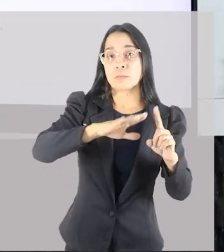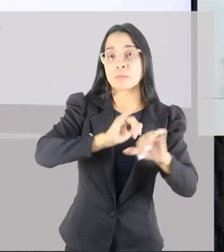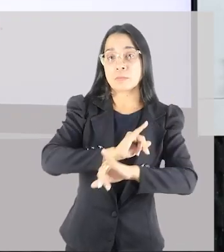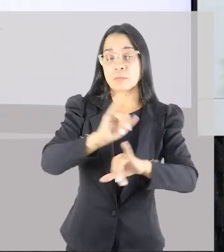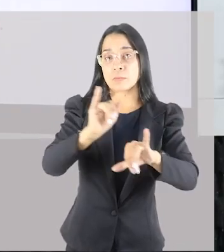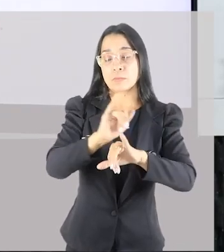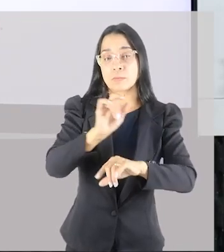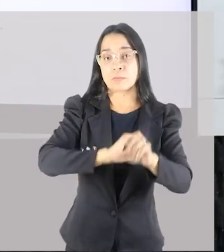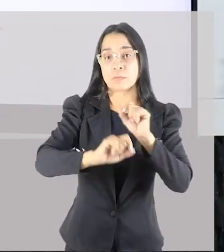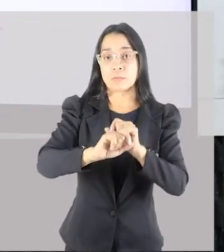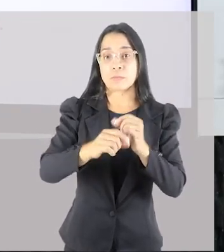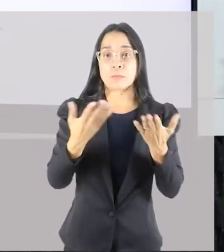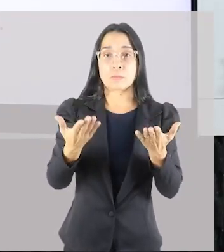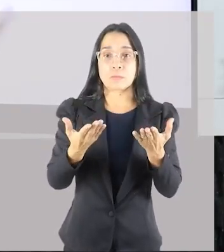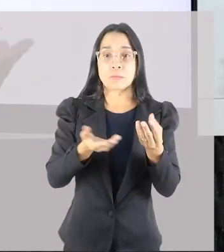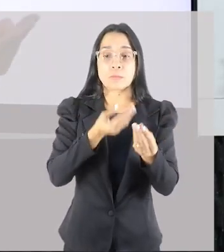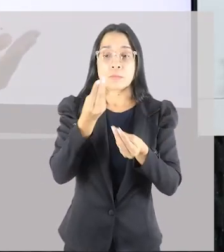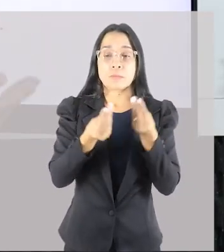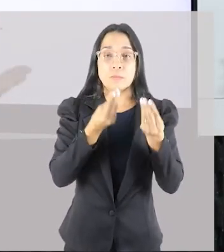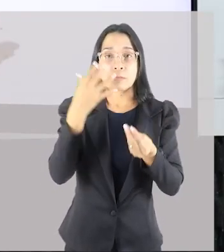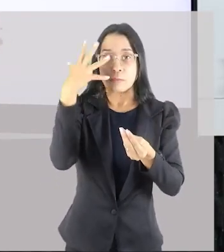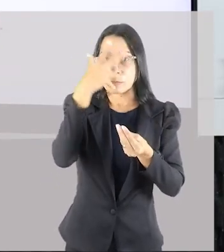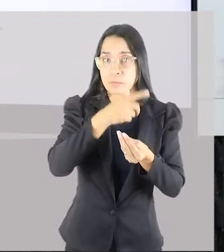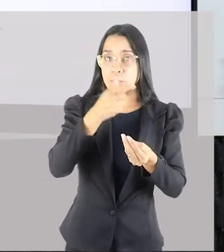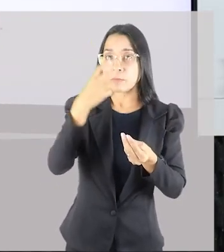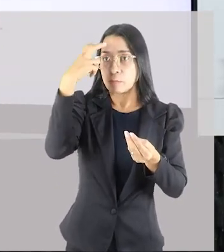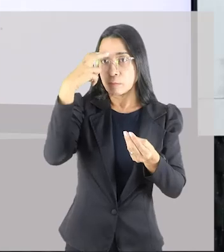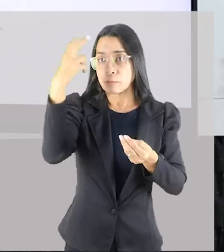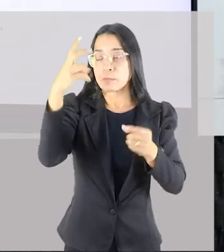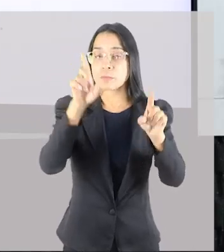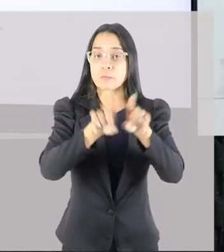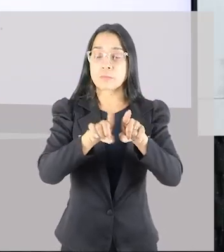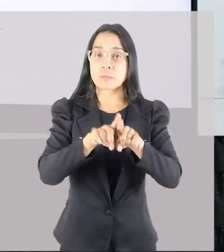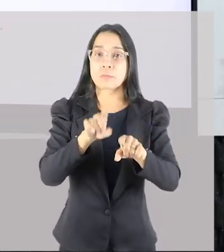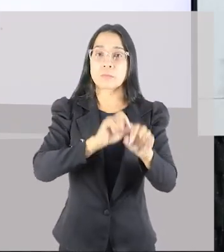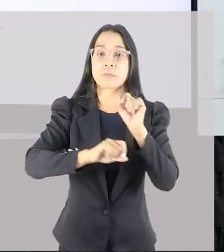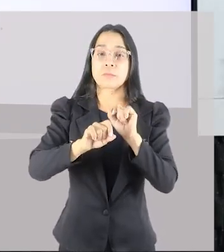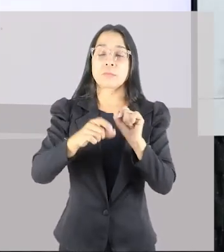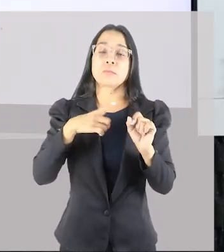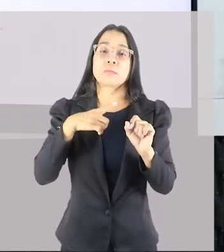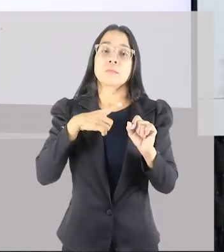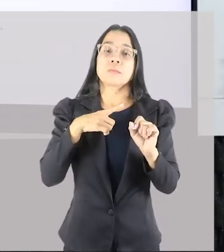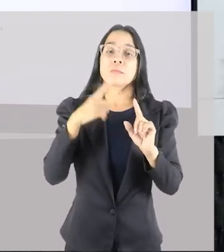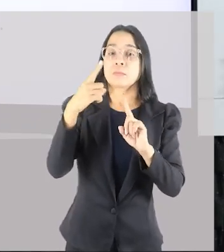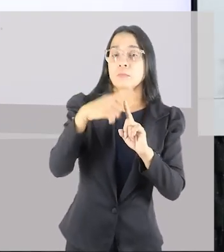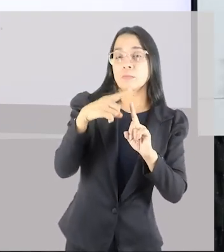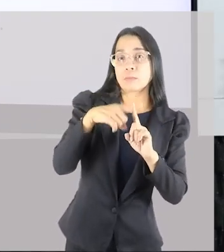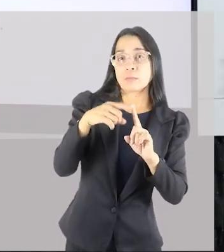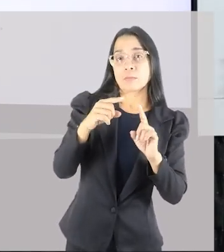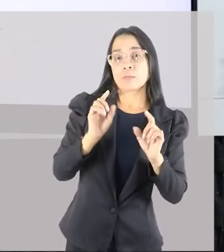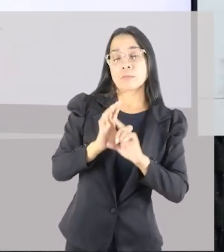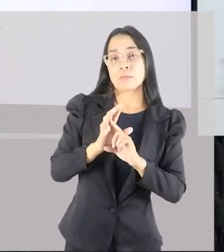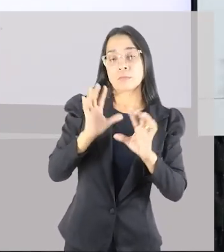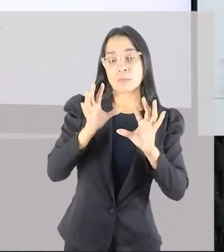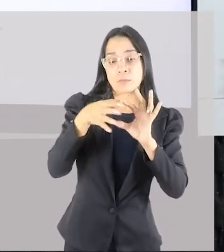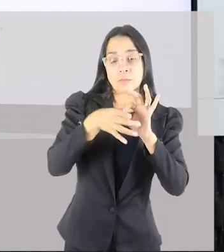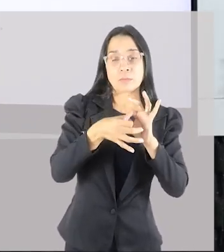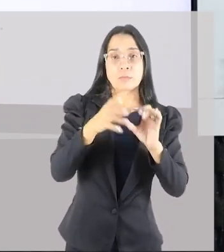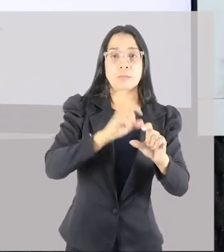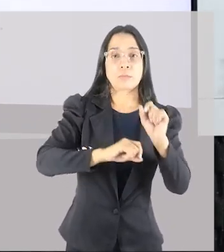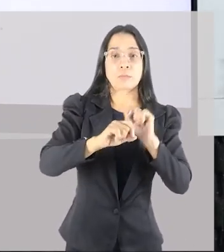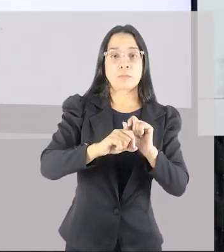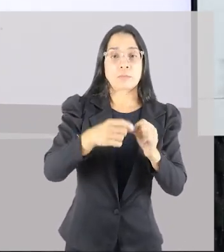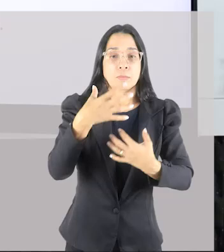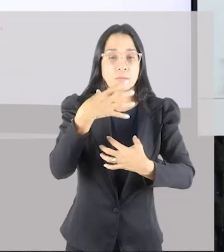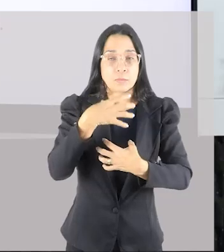somente da condição de beleza da condição de inteligência também existem estereótipos Associados a isso olha só da condição